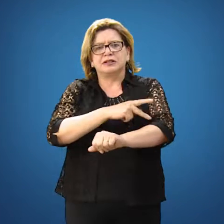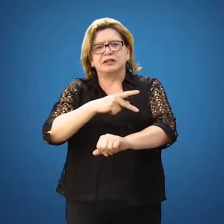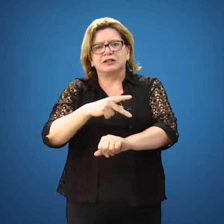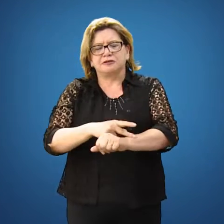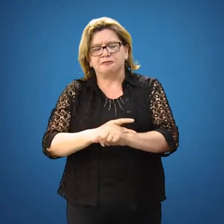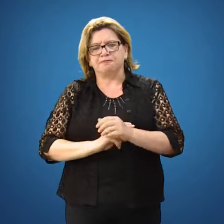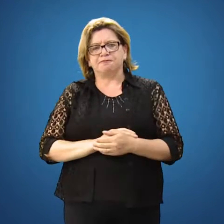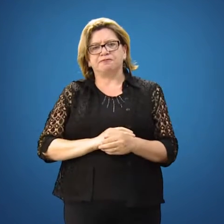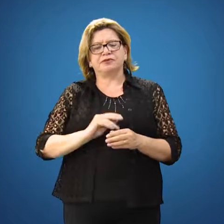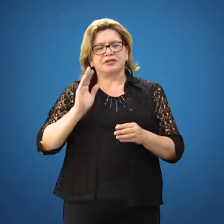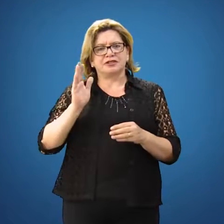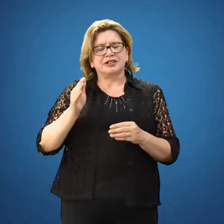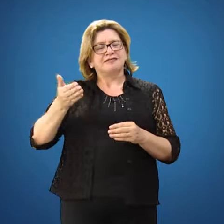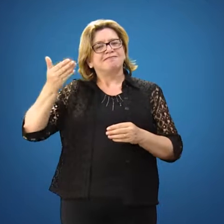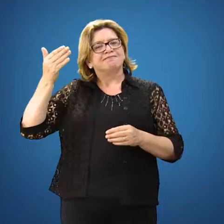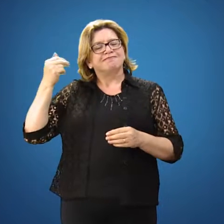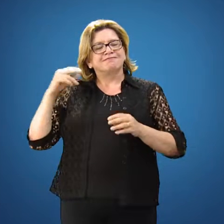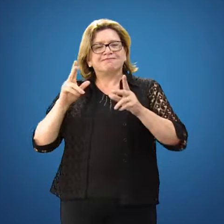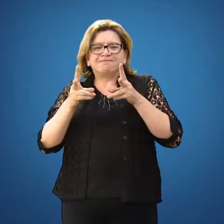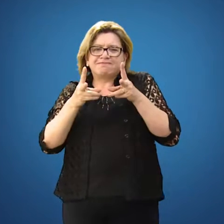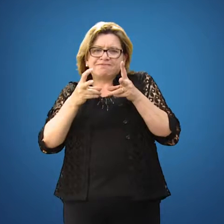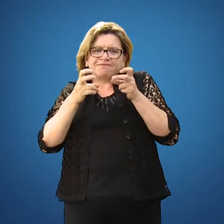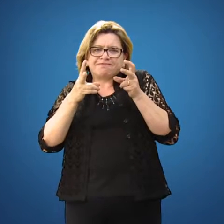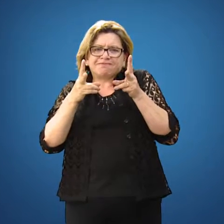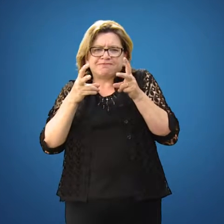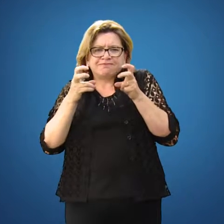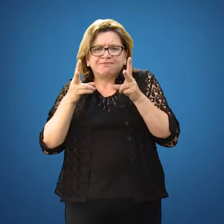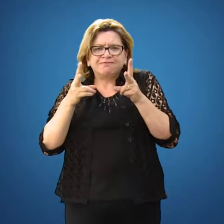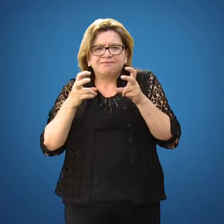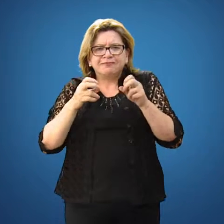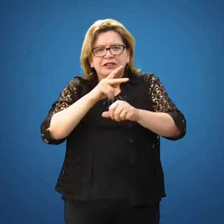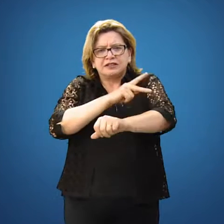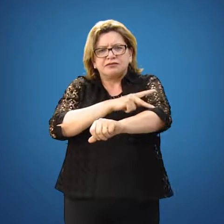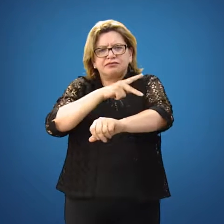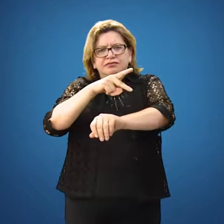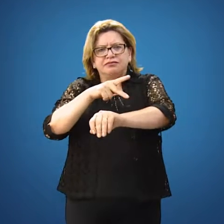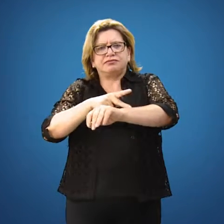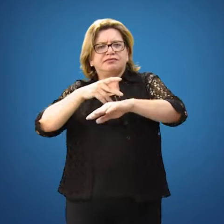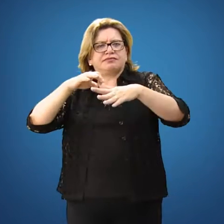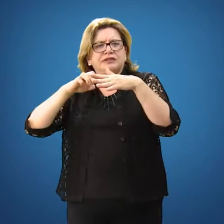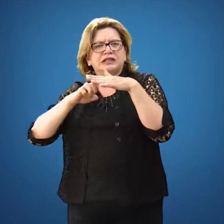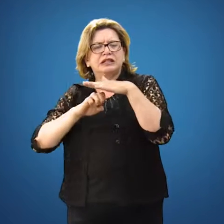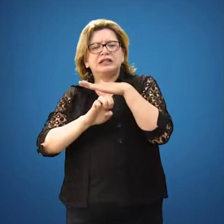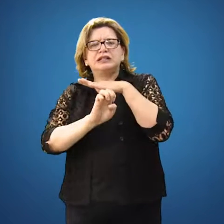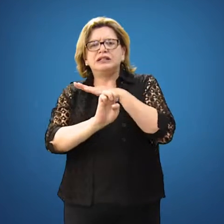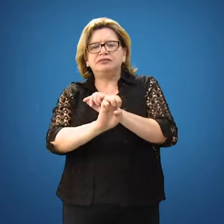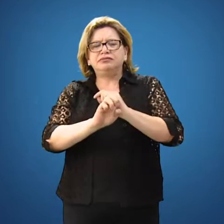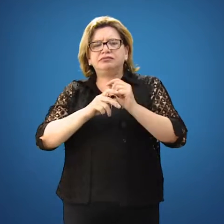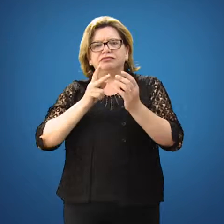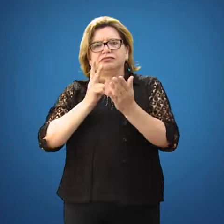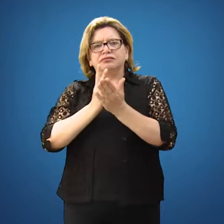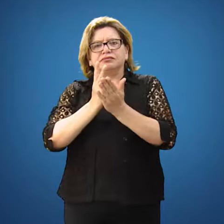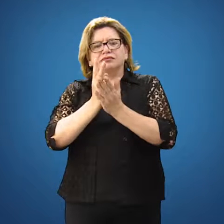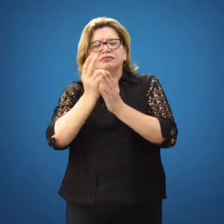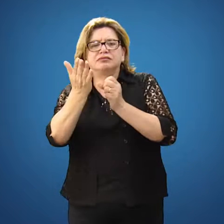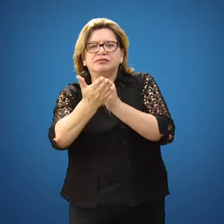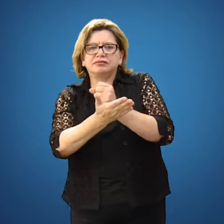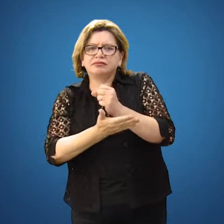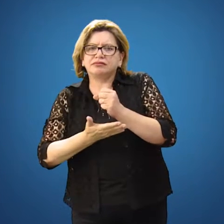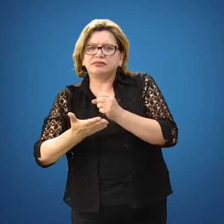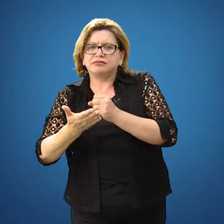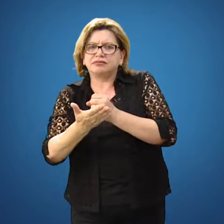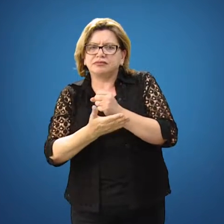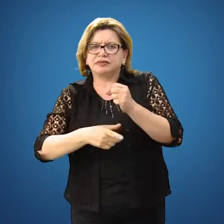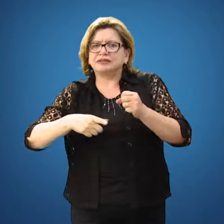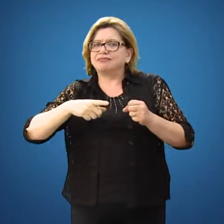como nós vimos já, essa pedagogia empreendedora, ela está fundamentada